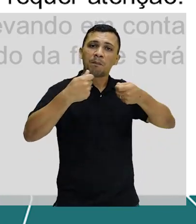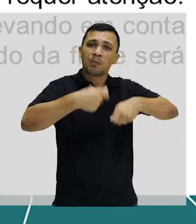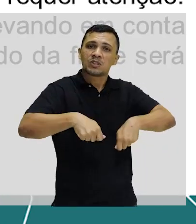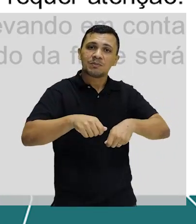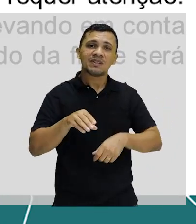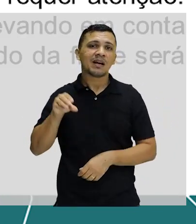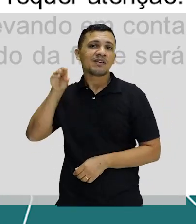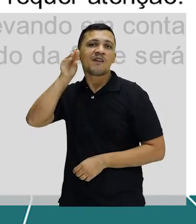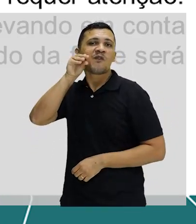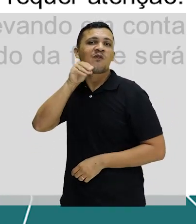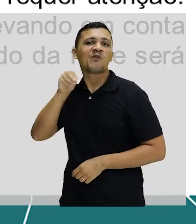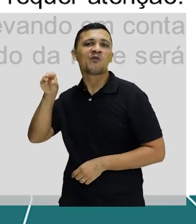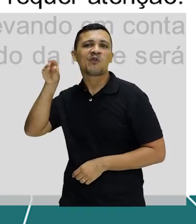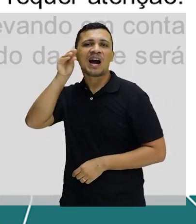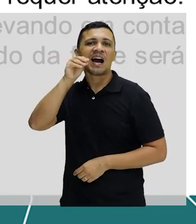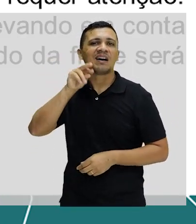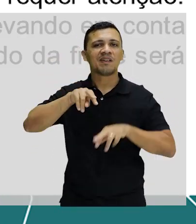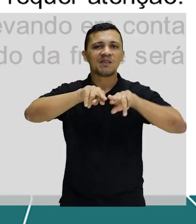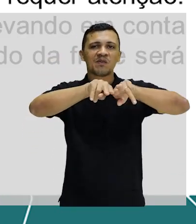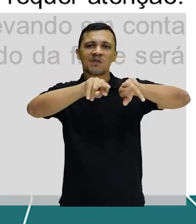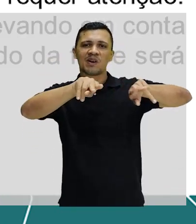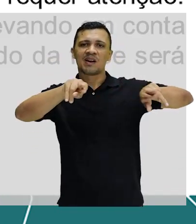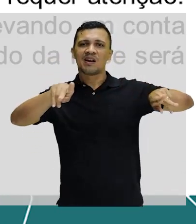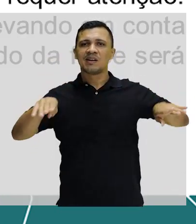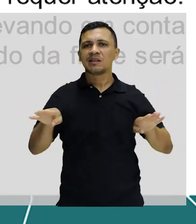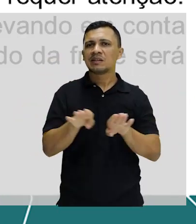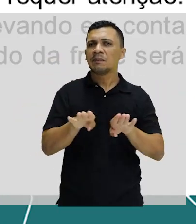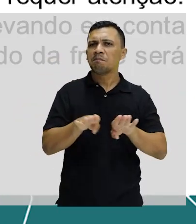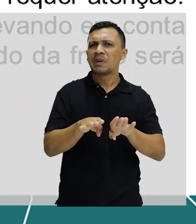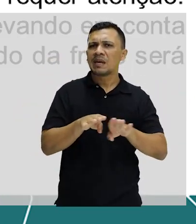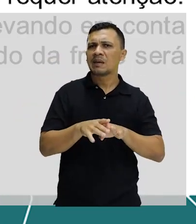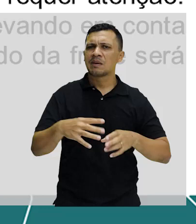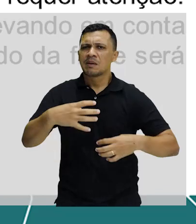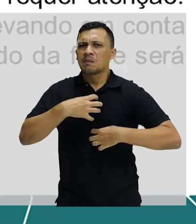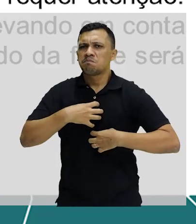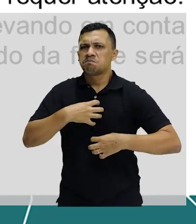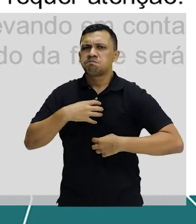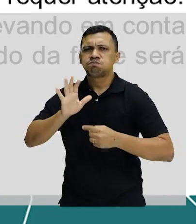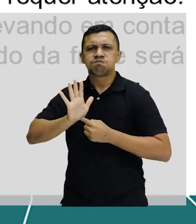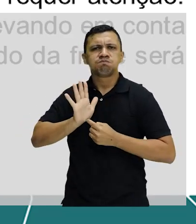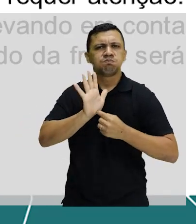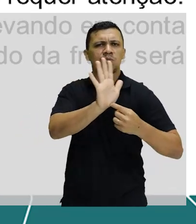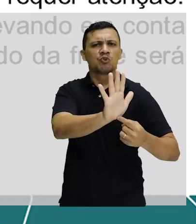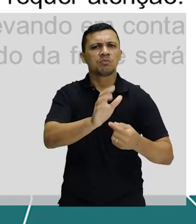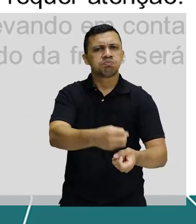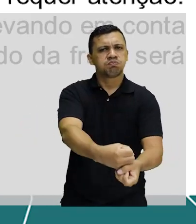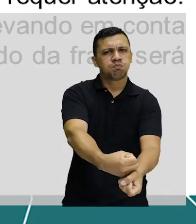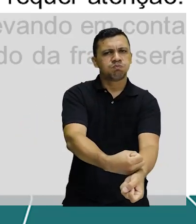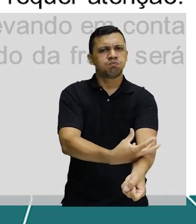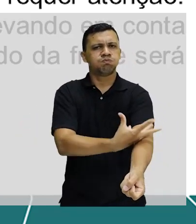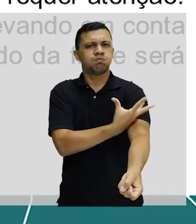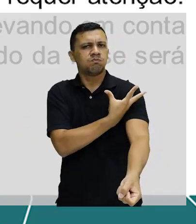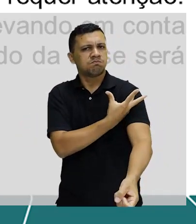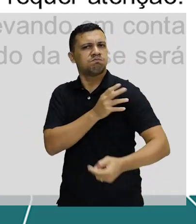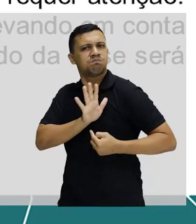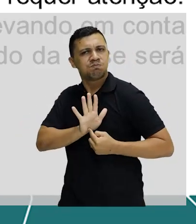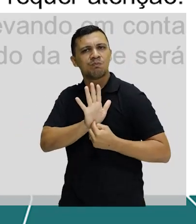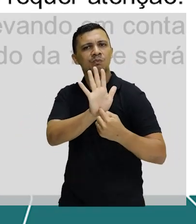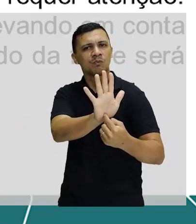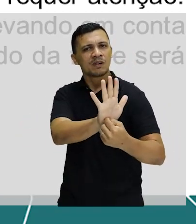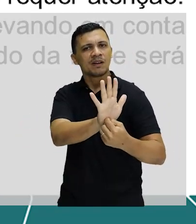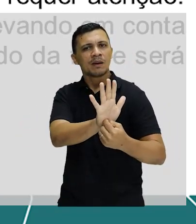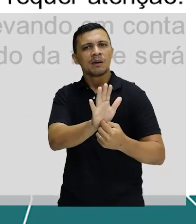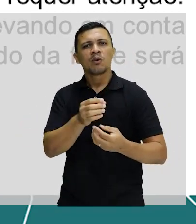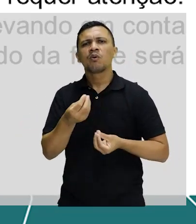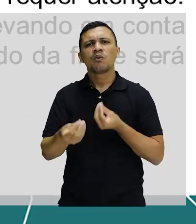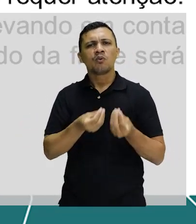fala. Ela ajuda também a expressão de pensamentos, de emoções, de sentimentos e, assim, torna